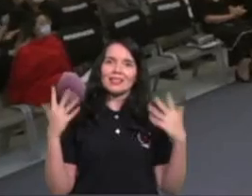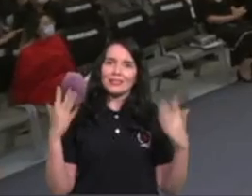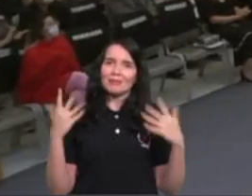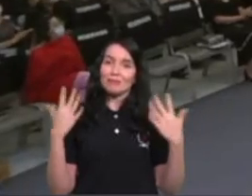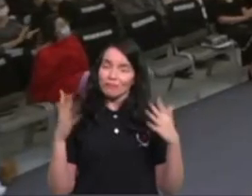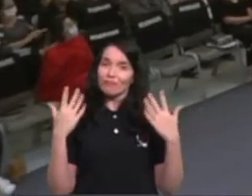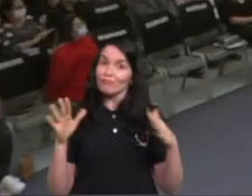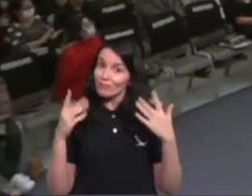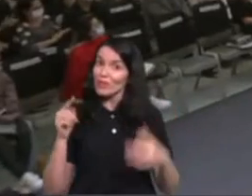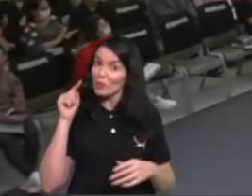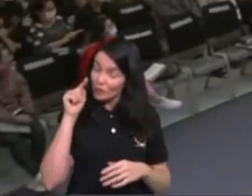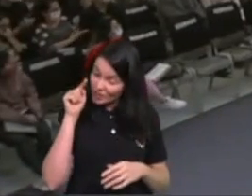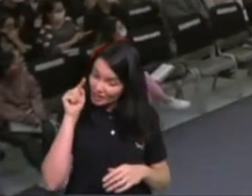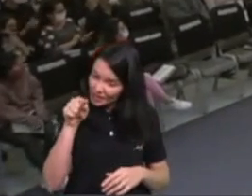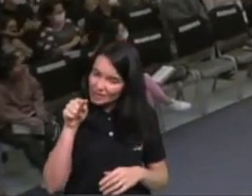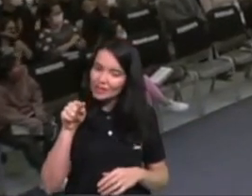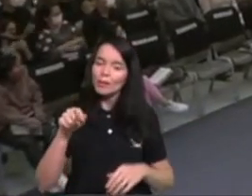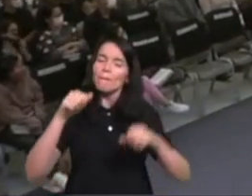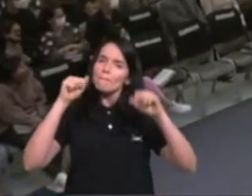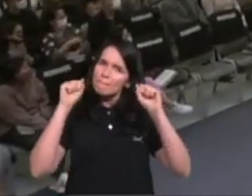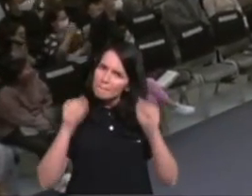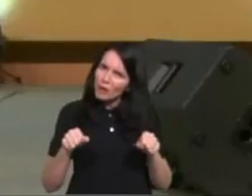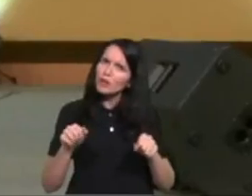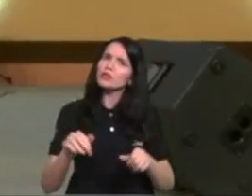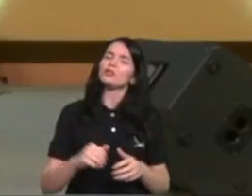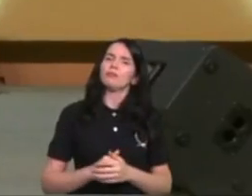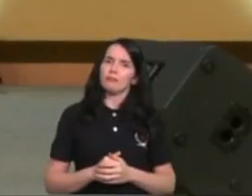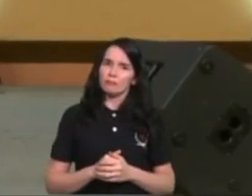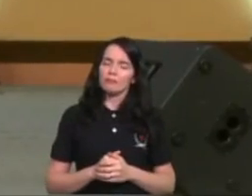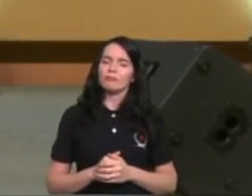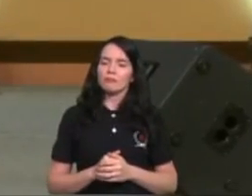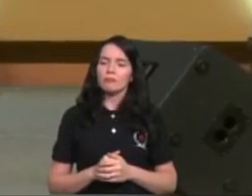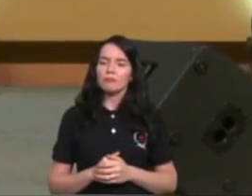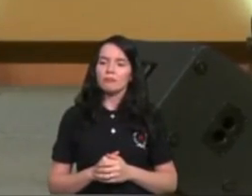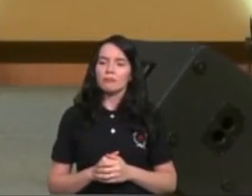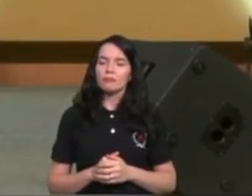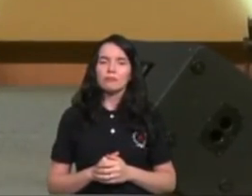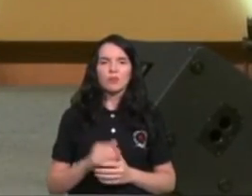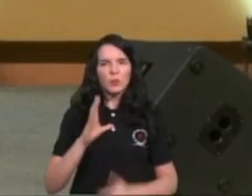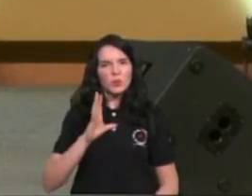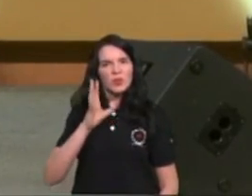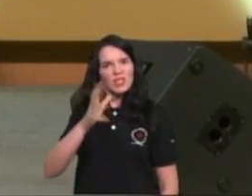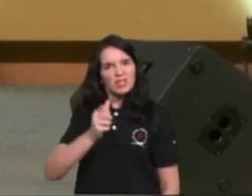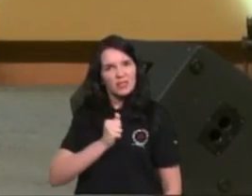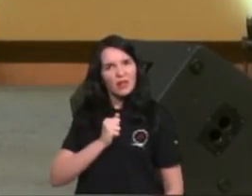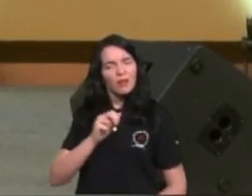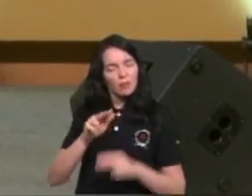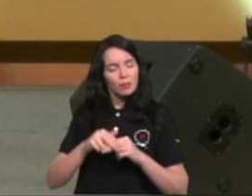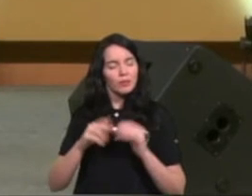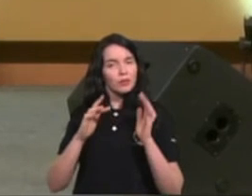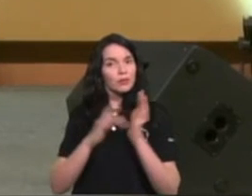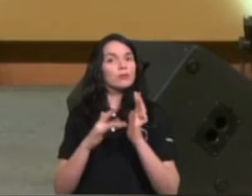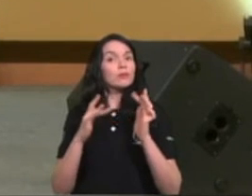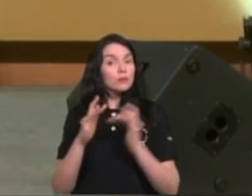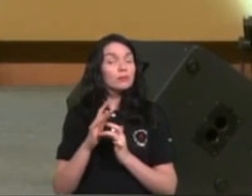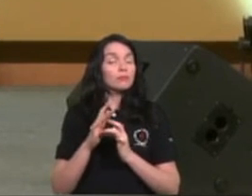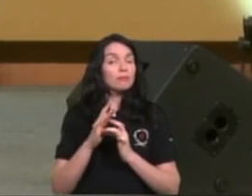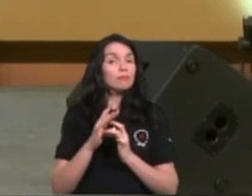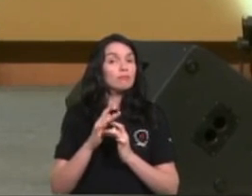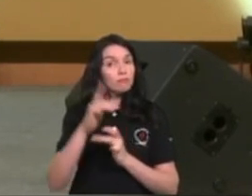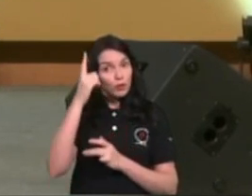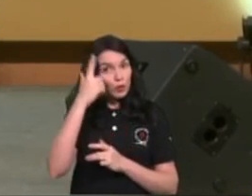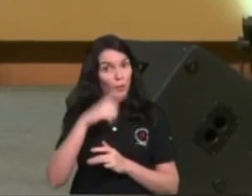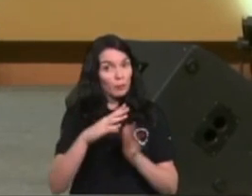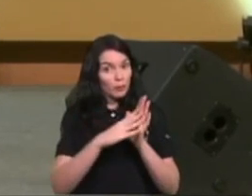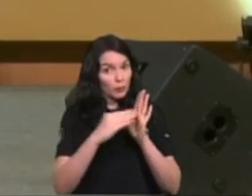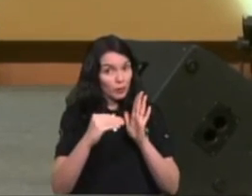bom e você pode vir a ser é um salvo por Cristo Oi e